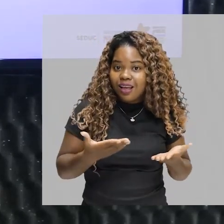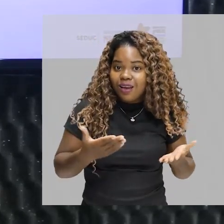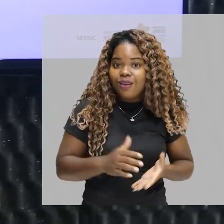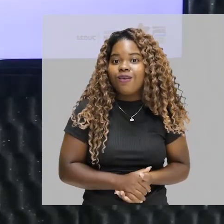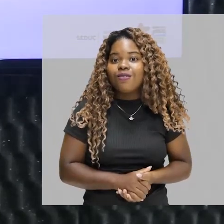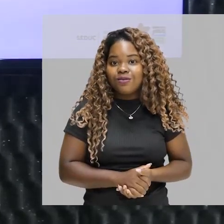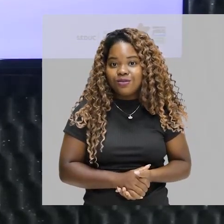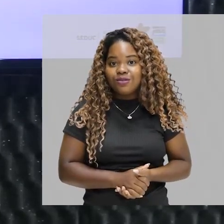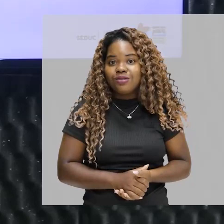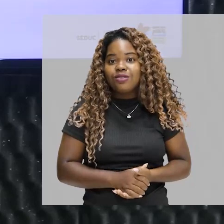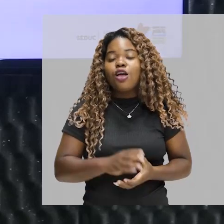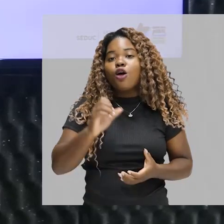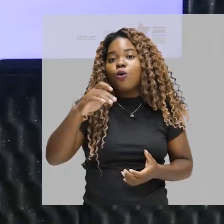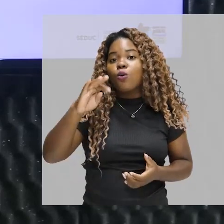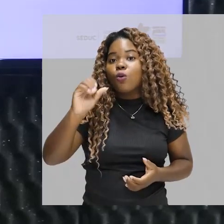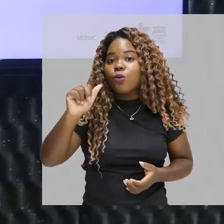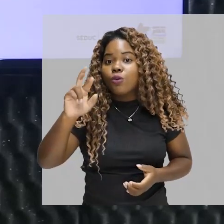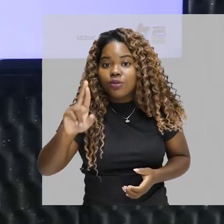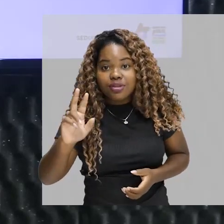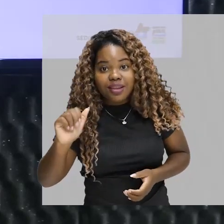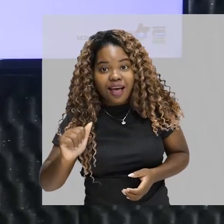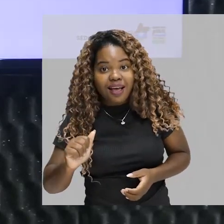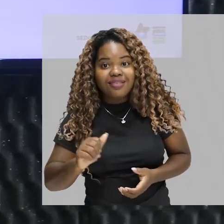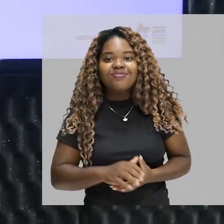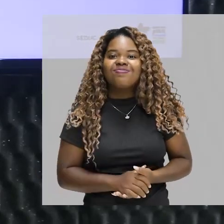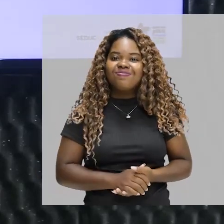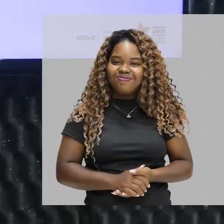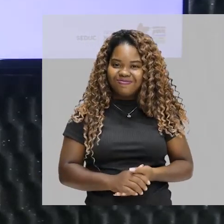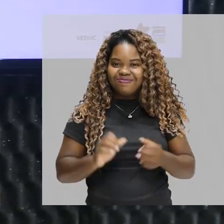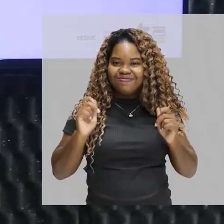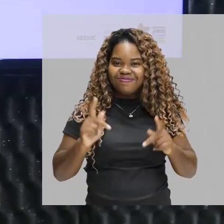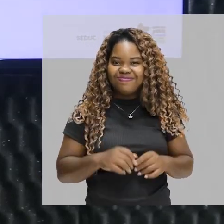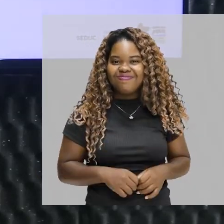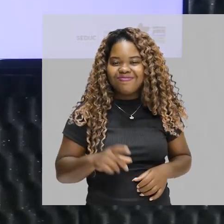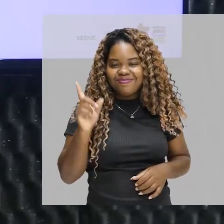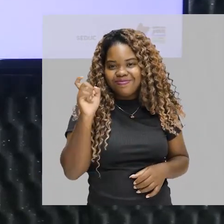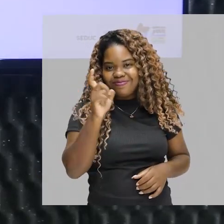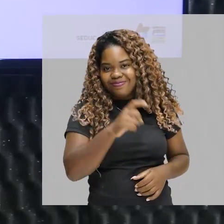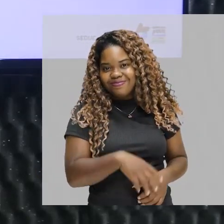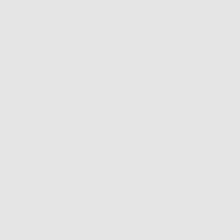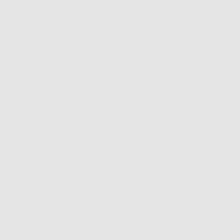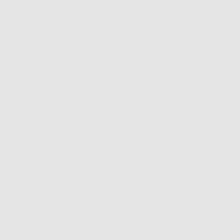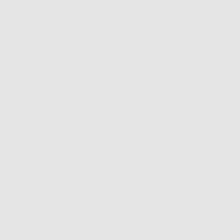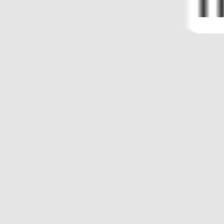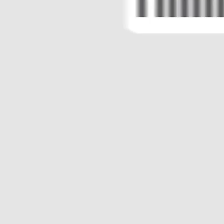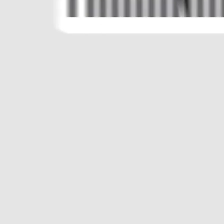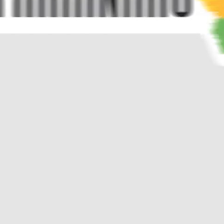ao contar um conto, não aumente nenhum ponto. Compliquei?